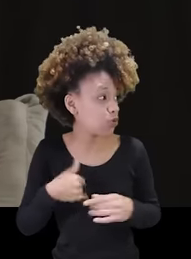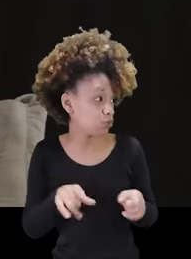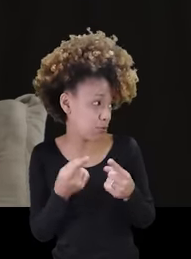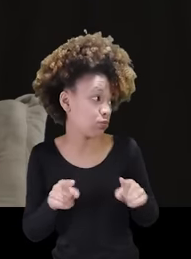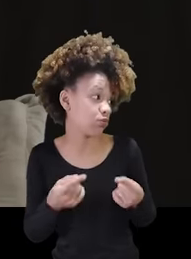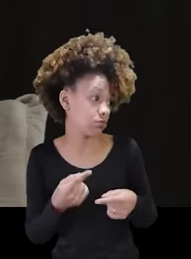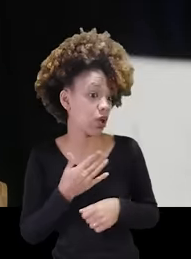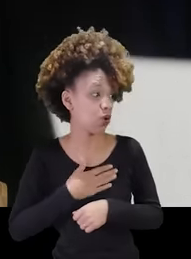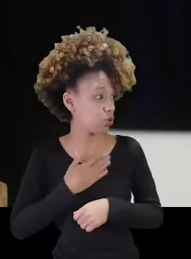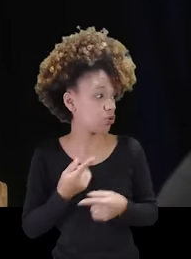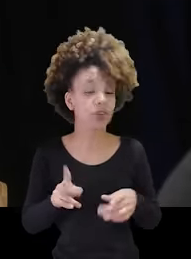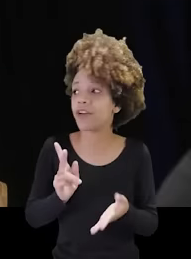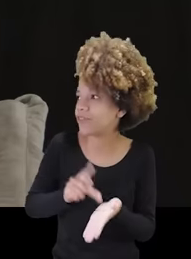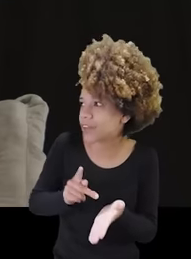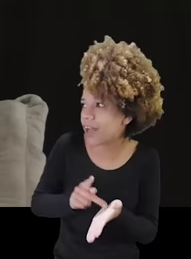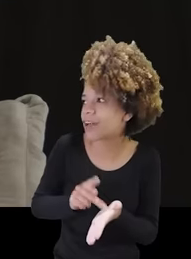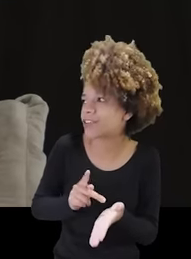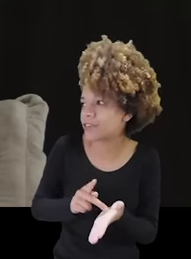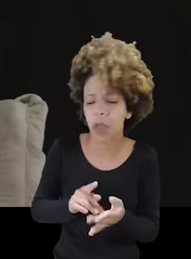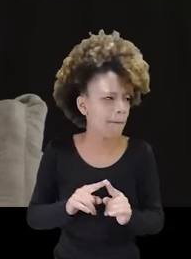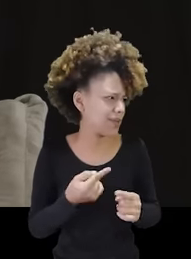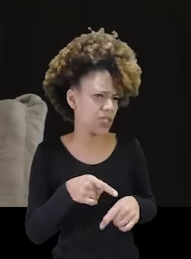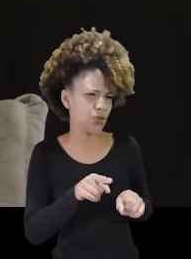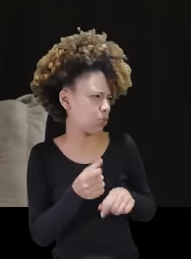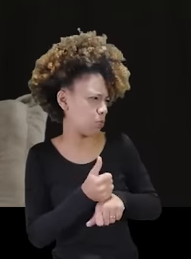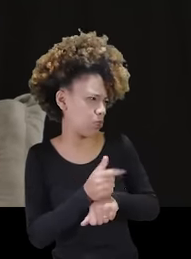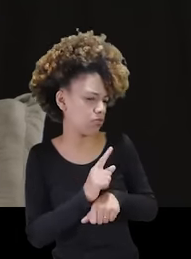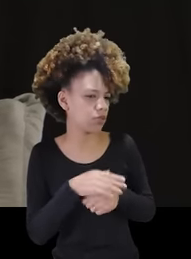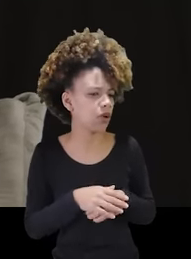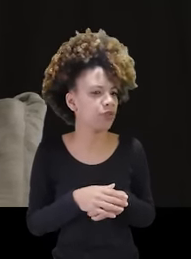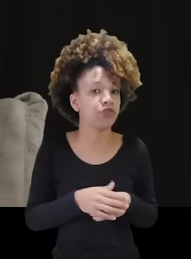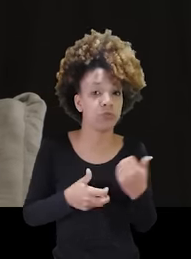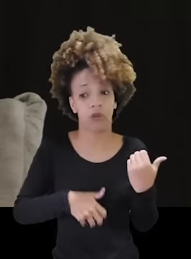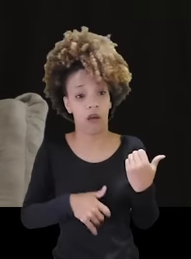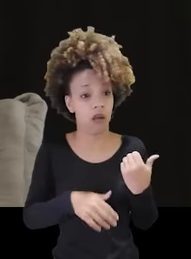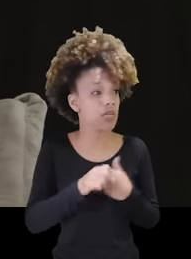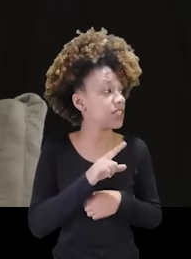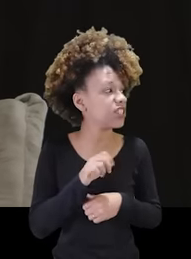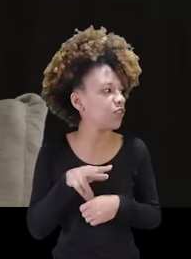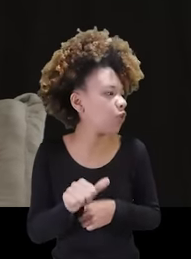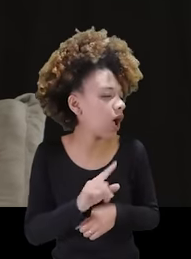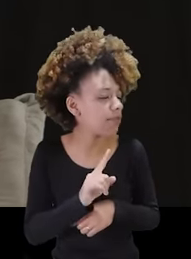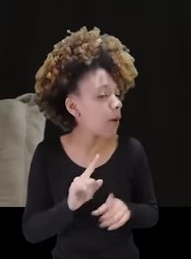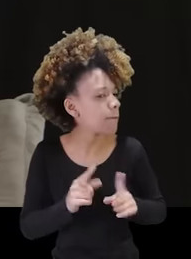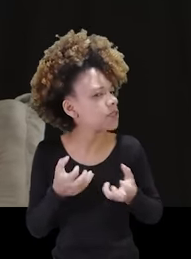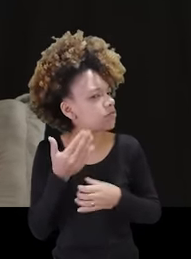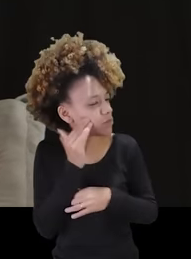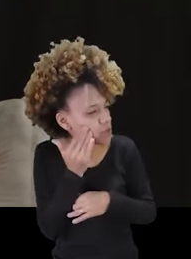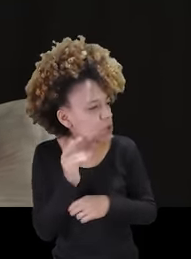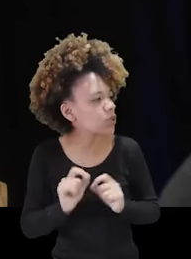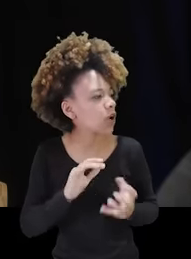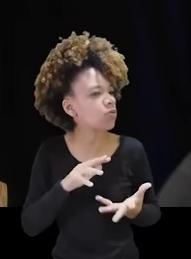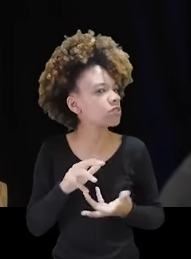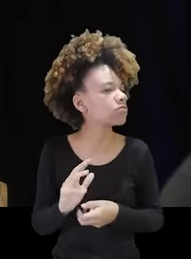sou músico eu gosto de música Eu Não Sou música Sou música mas eu gosto de entender o que está